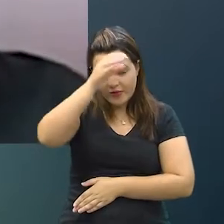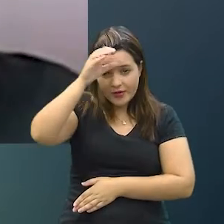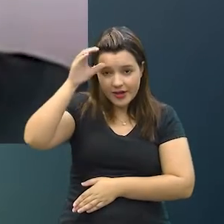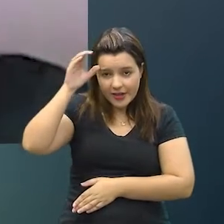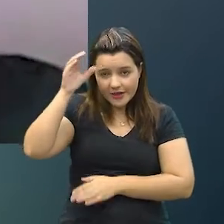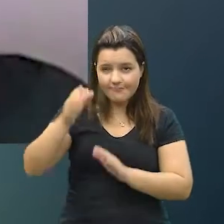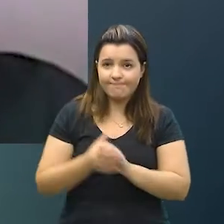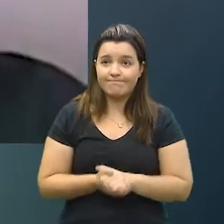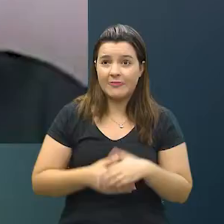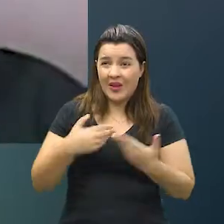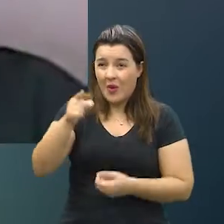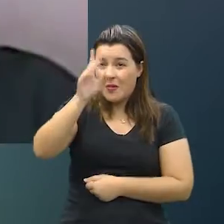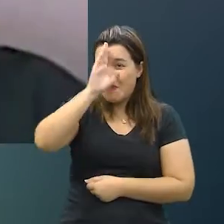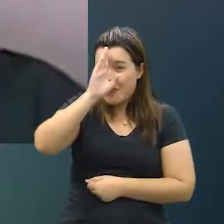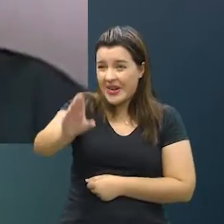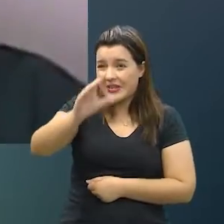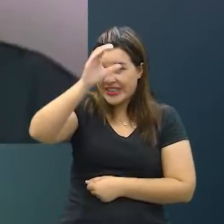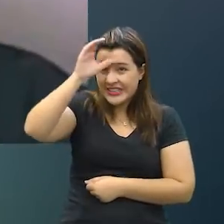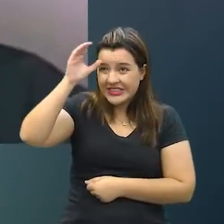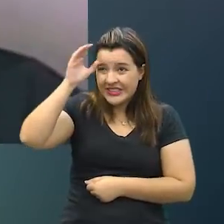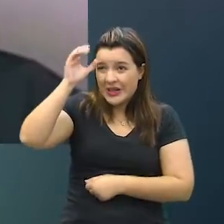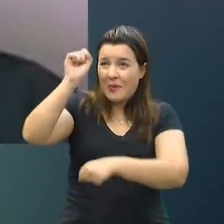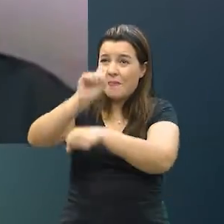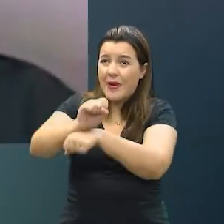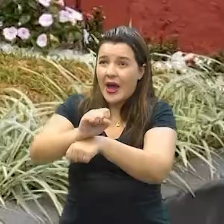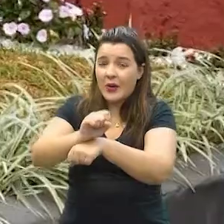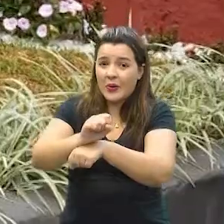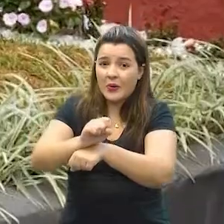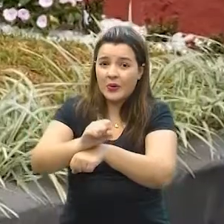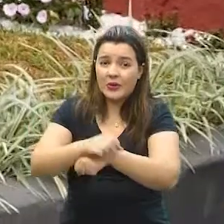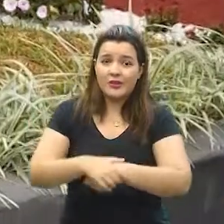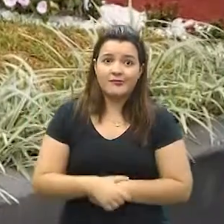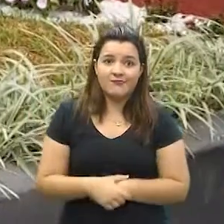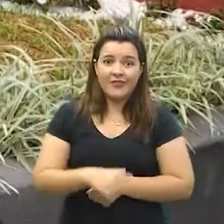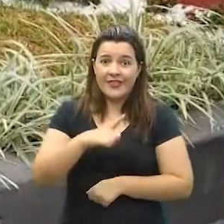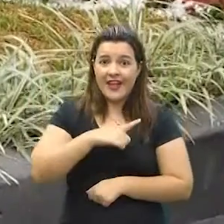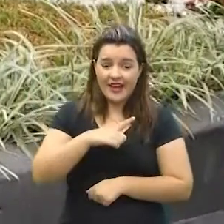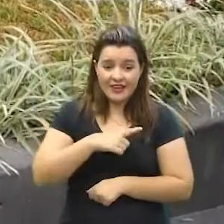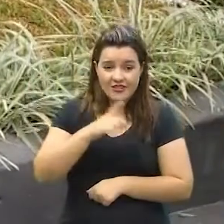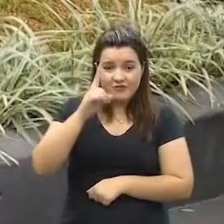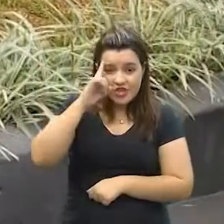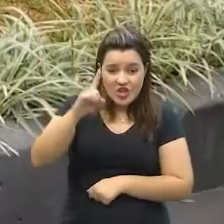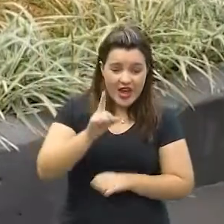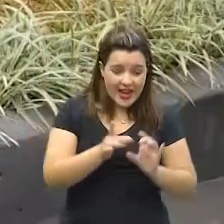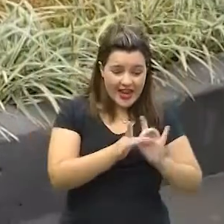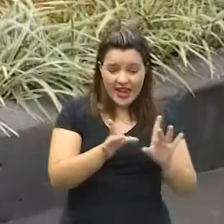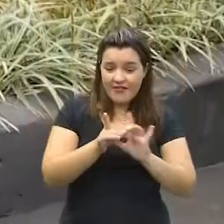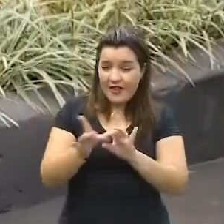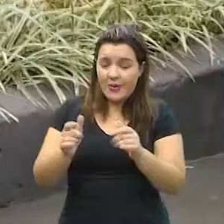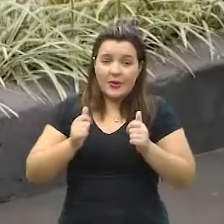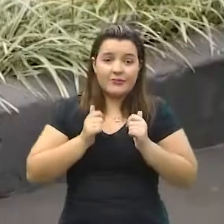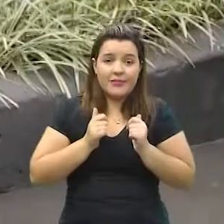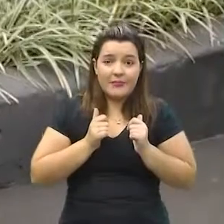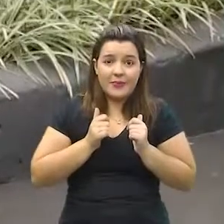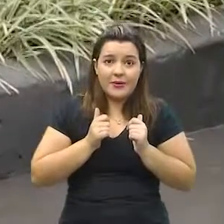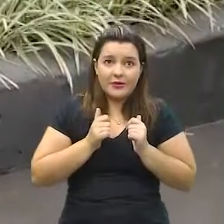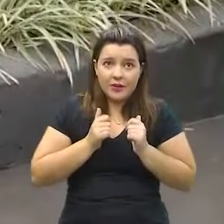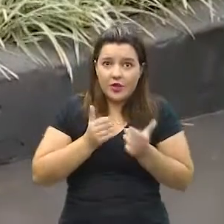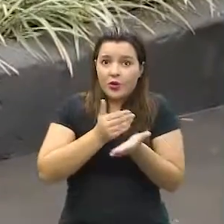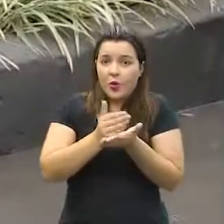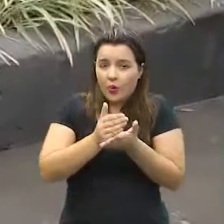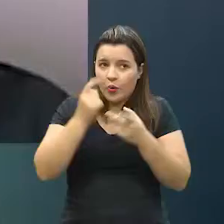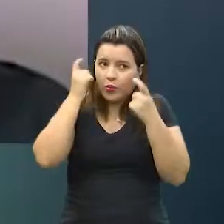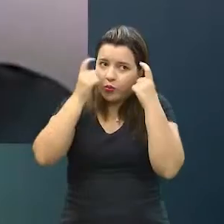desse principal cliente nosso, o nosso cronograma ficou com vários dias em abertos. E no começo foi